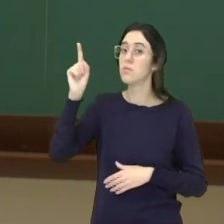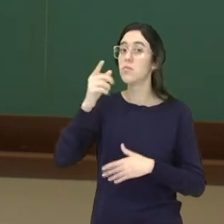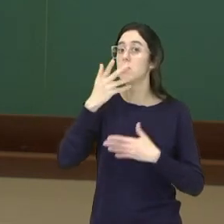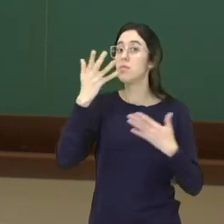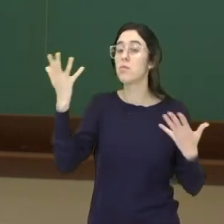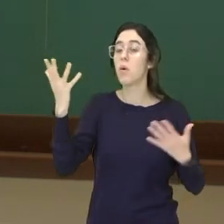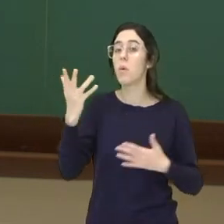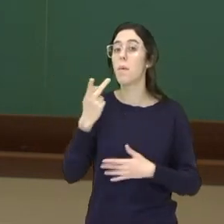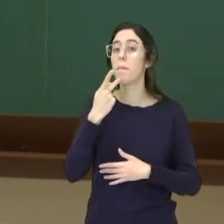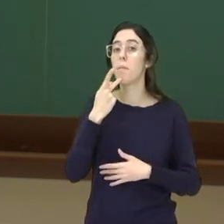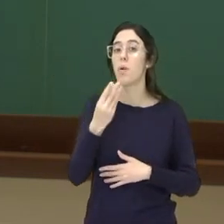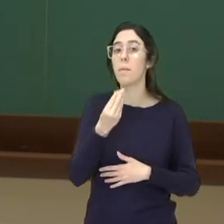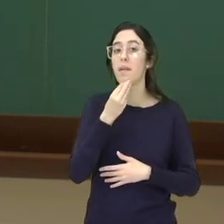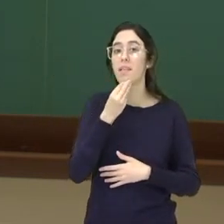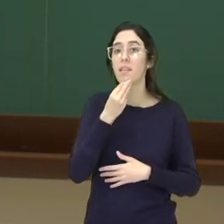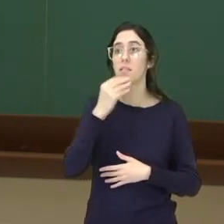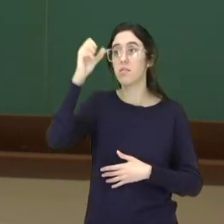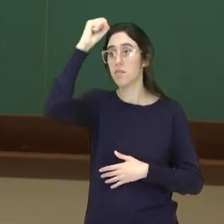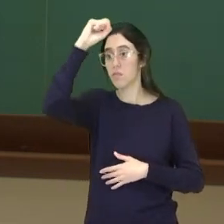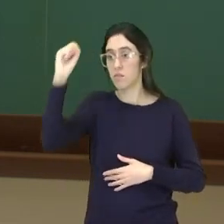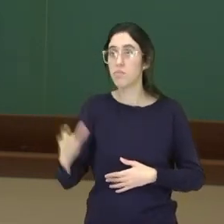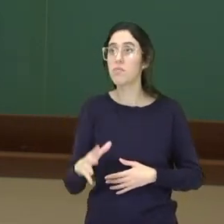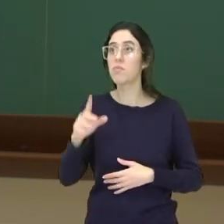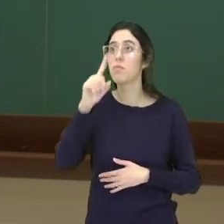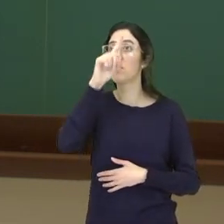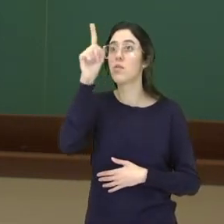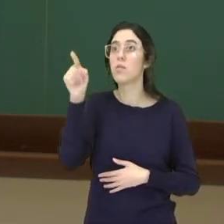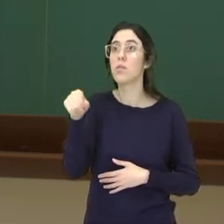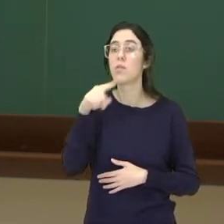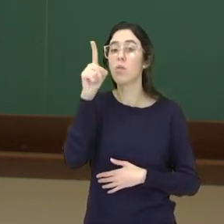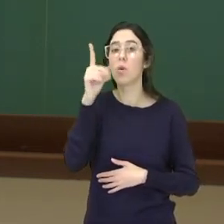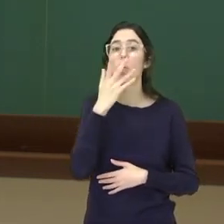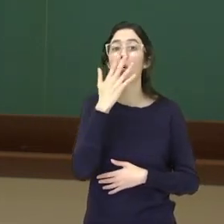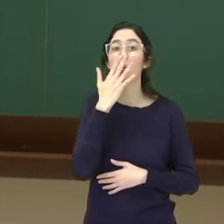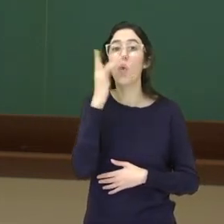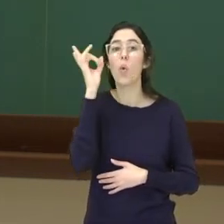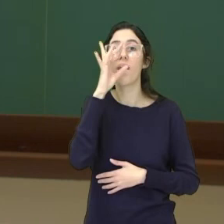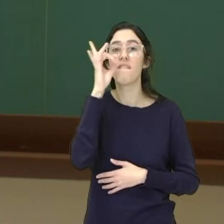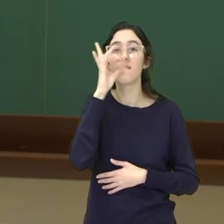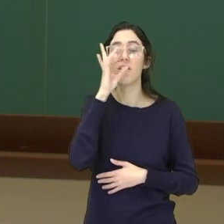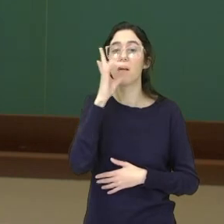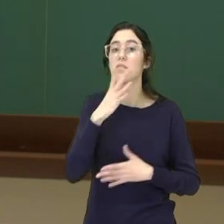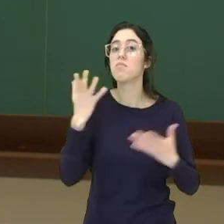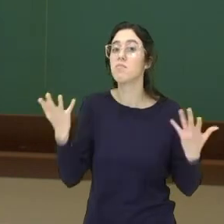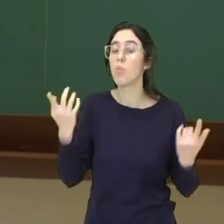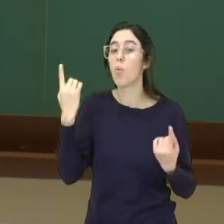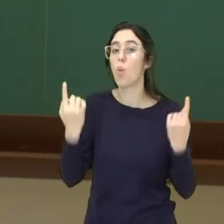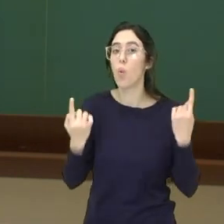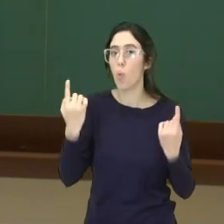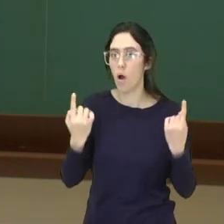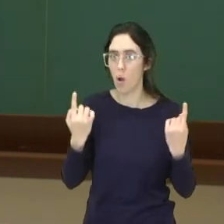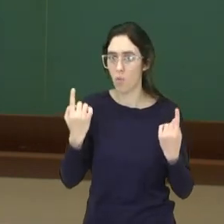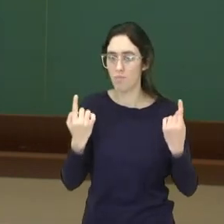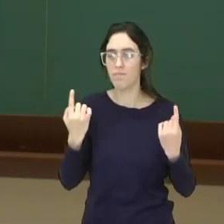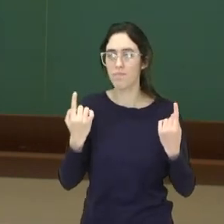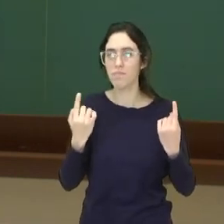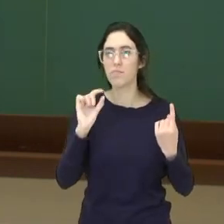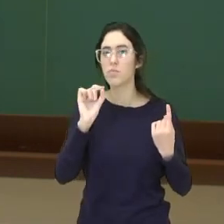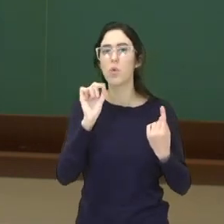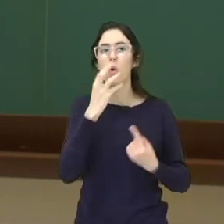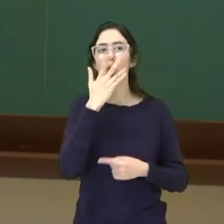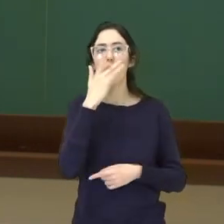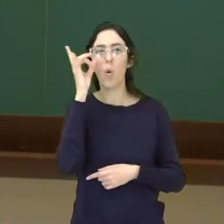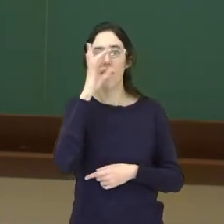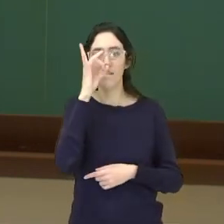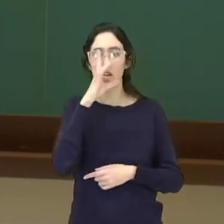probabilidade de o vestuário sorteado ter a cor verde e não ser um boné verde, como eu falei para vocês? Então, de ter a cor verde, o que nós vamos